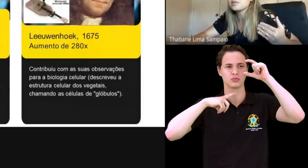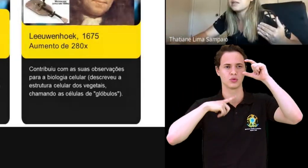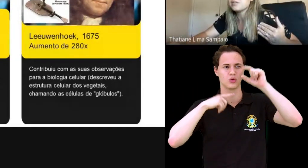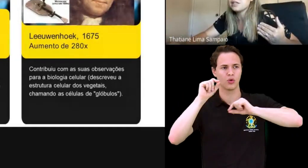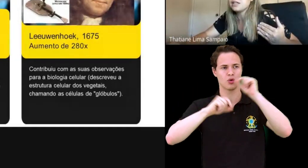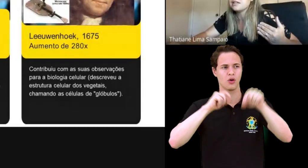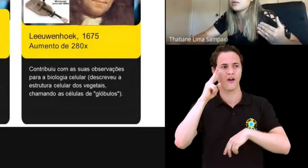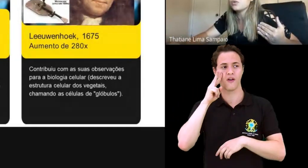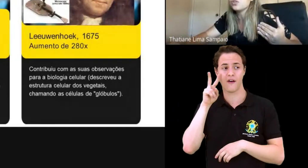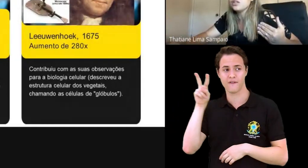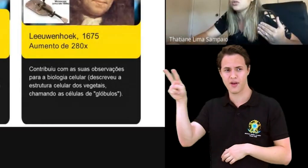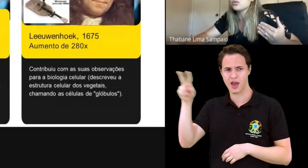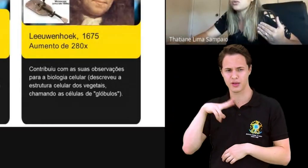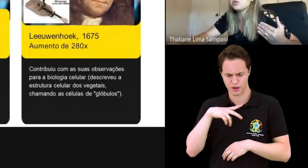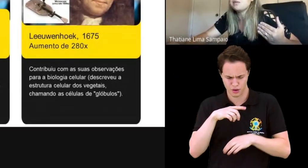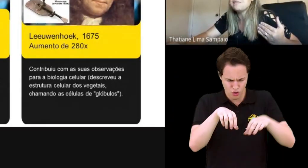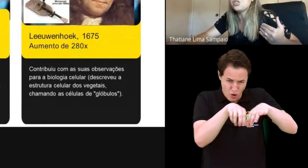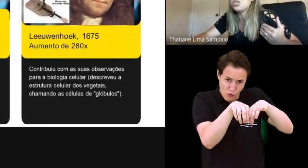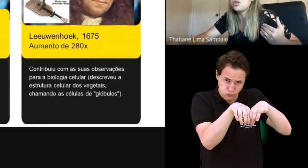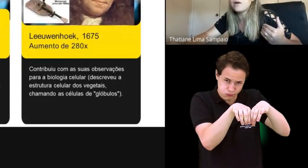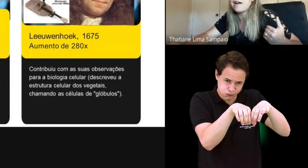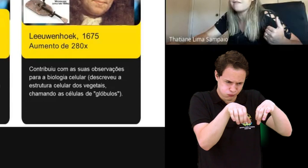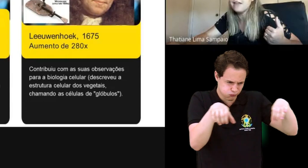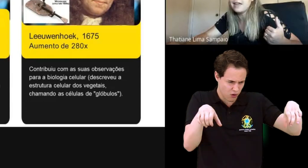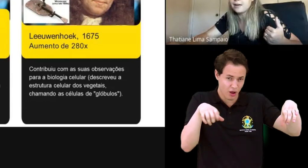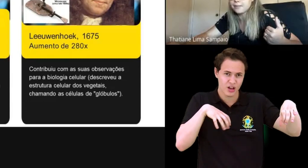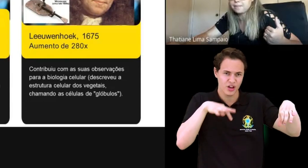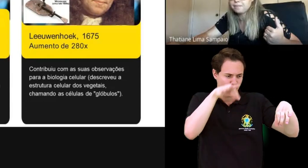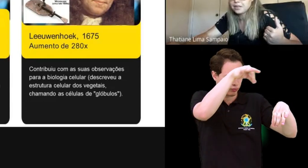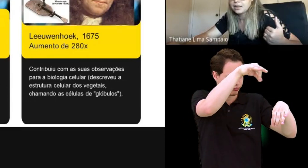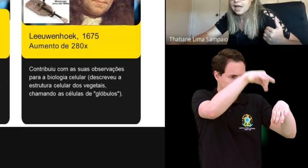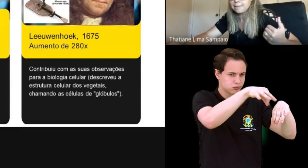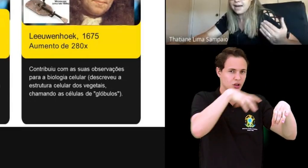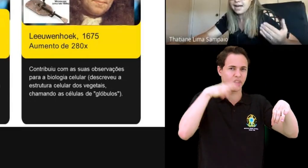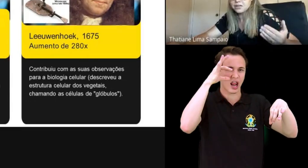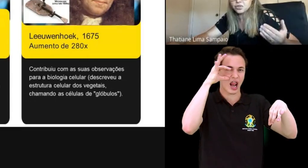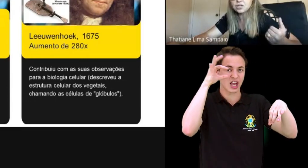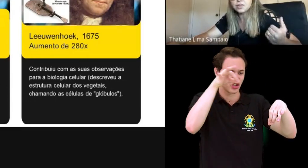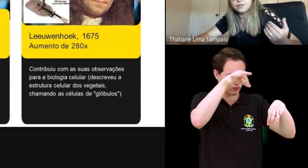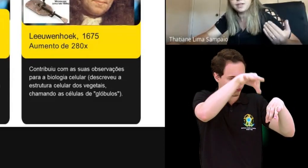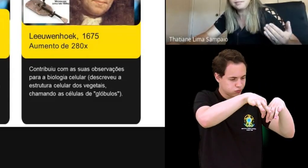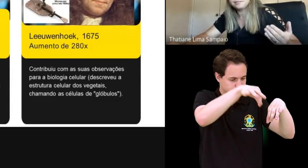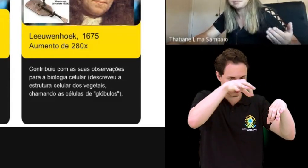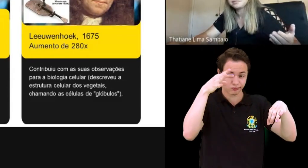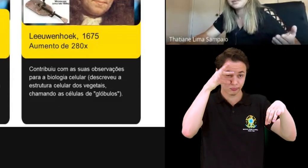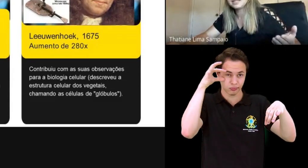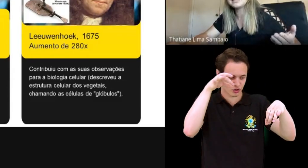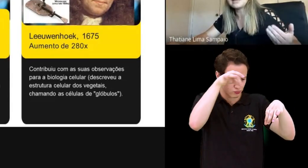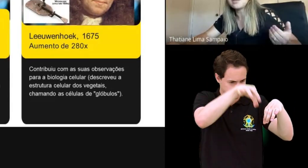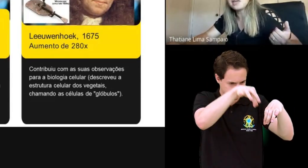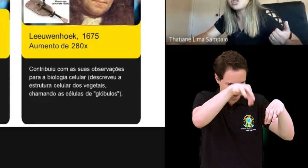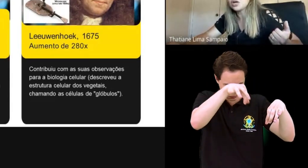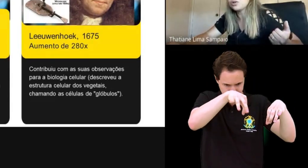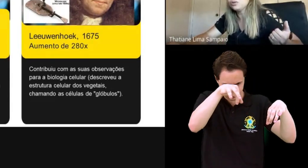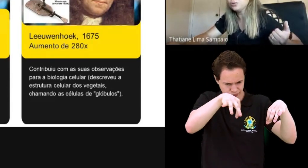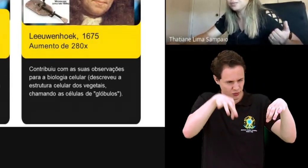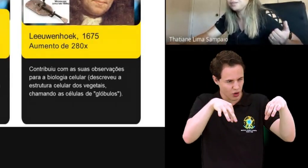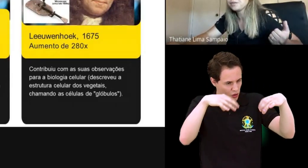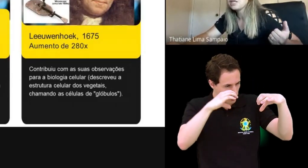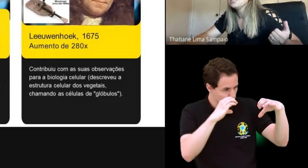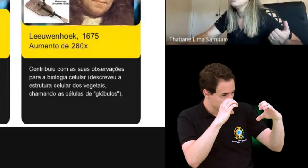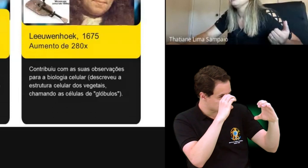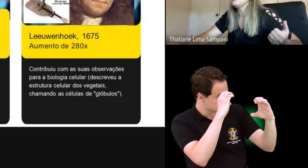como vocês estão vendo aqui, esse conjunto de lentes nos tubos permitiu ver aparatos que não se via anteriormente a olho